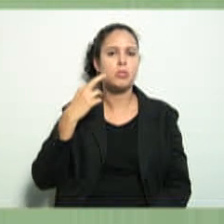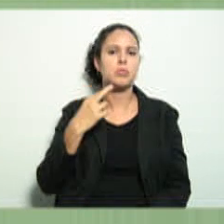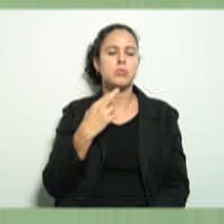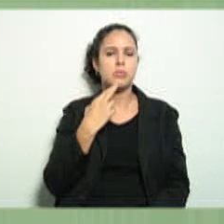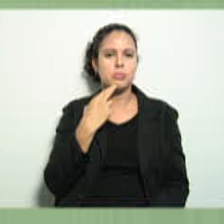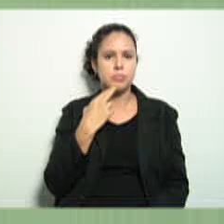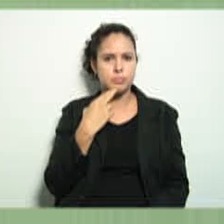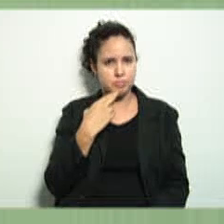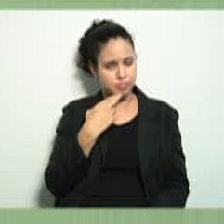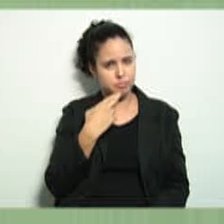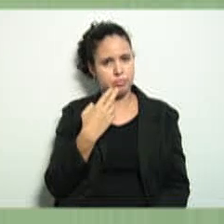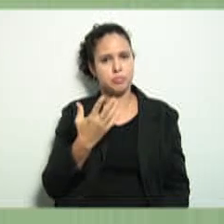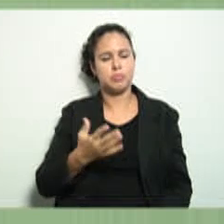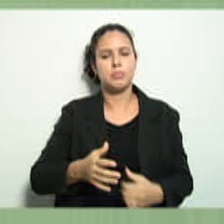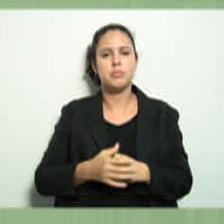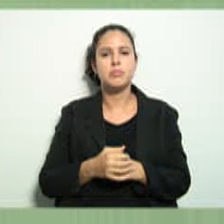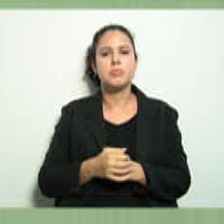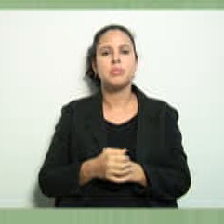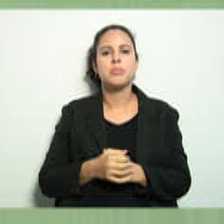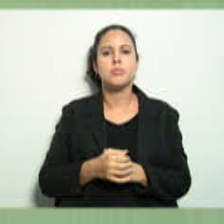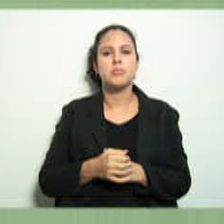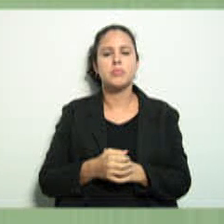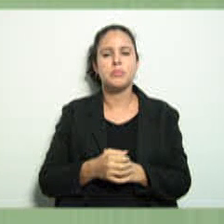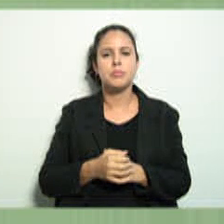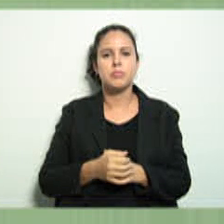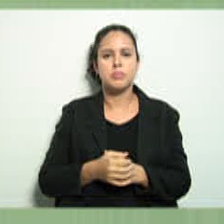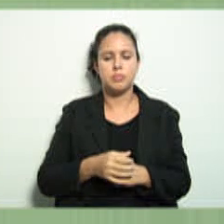né, cabeça de gados,